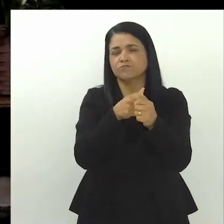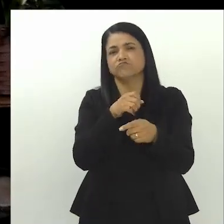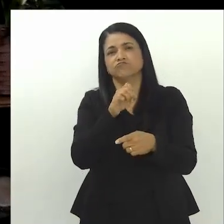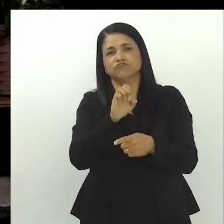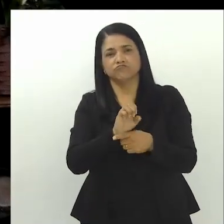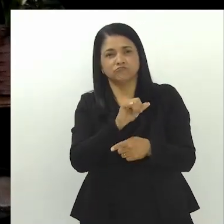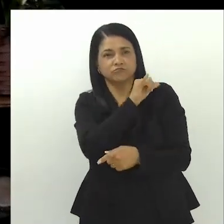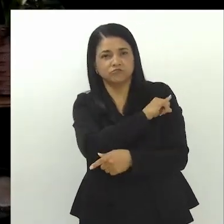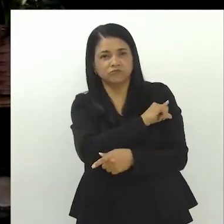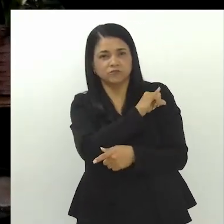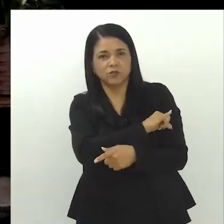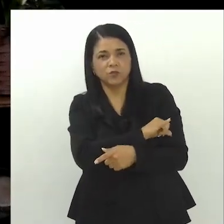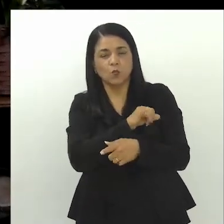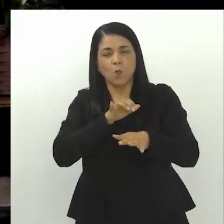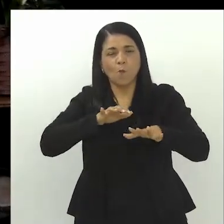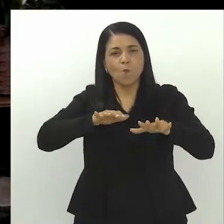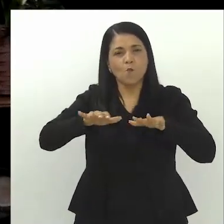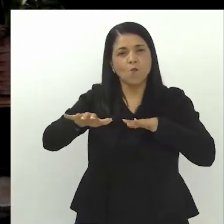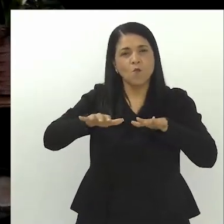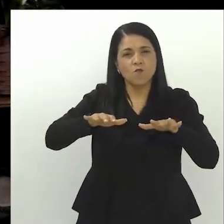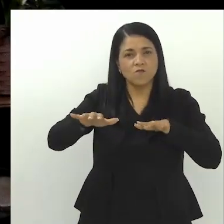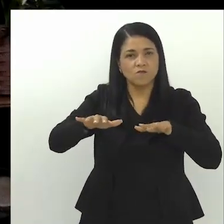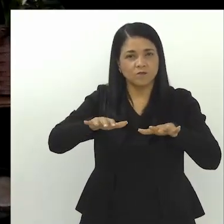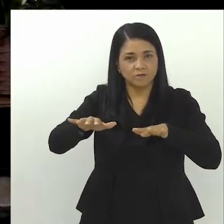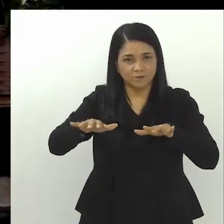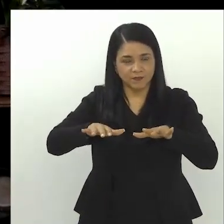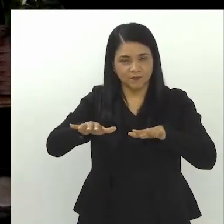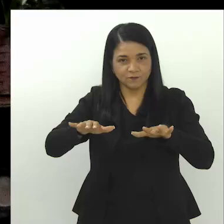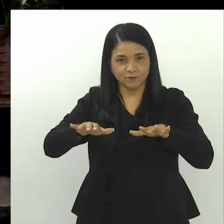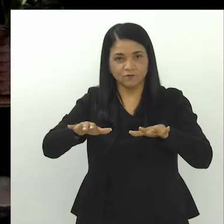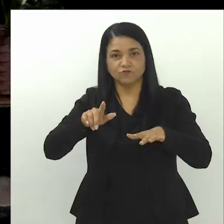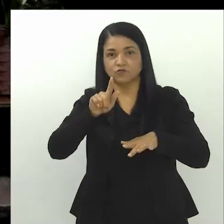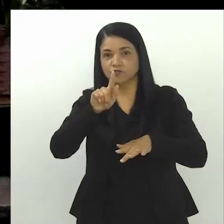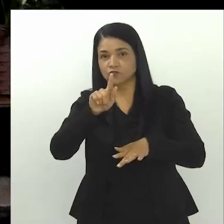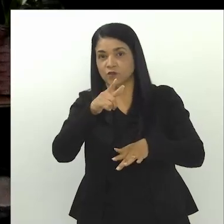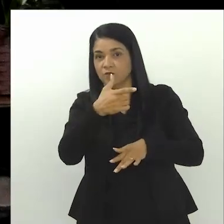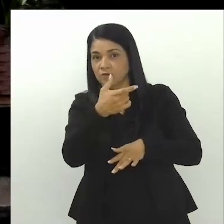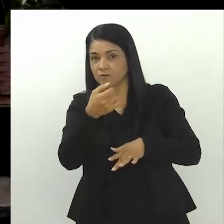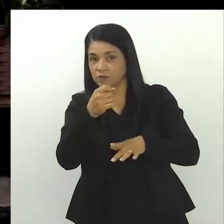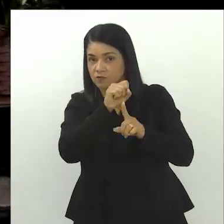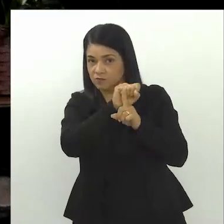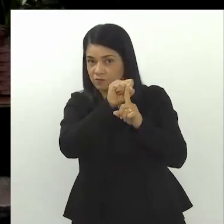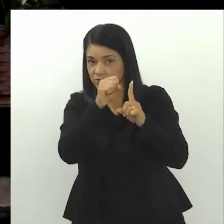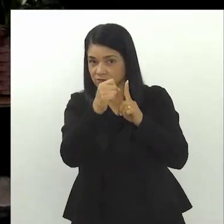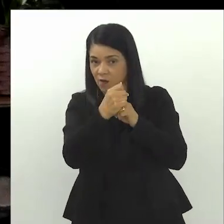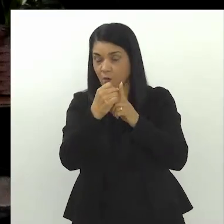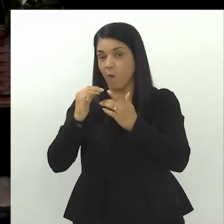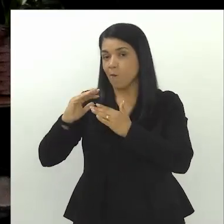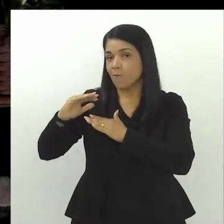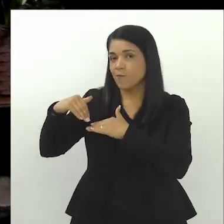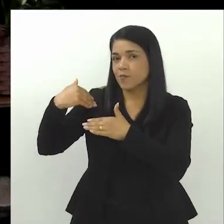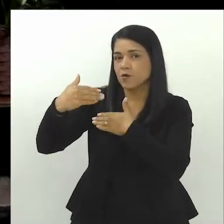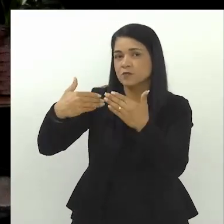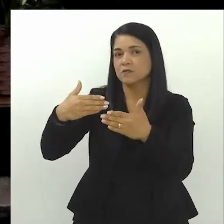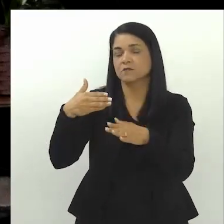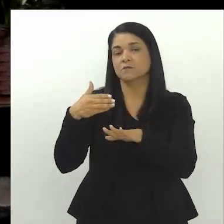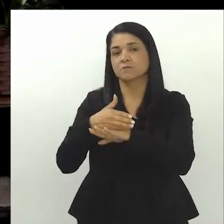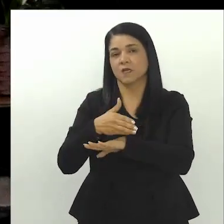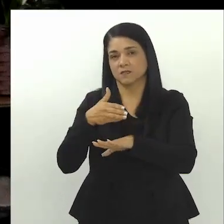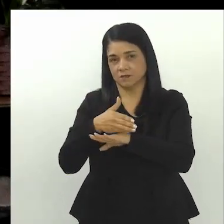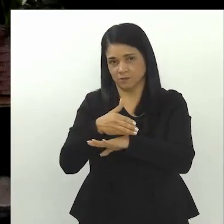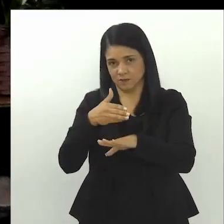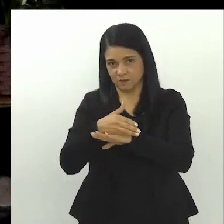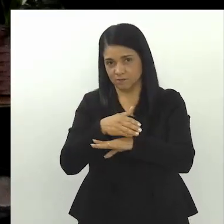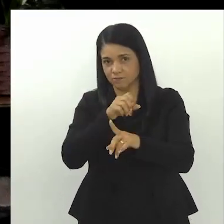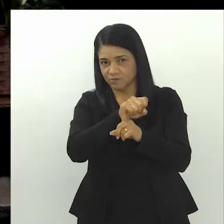Rio de Janeiro toda a mobilização, movimentação, toda a incidência que teve sobre esse grande processo de